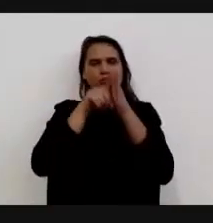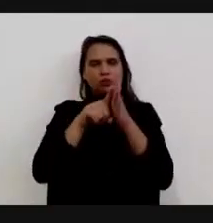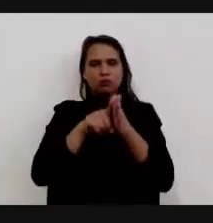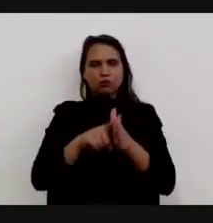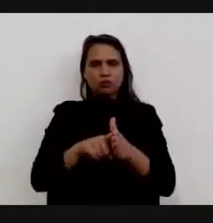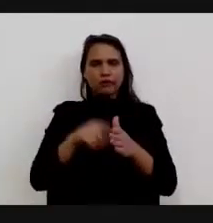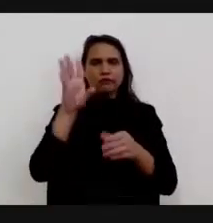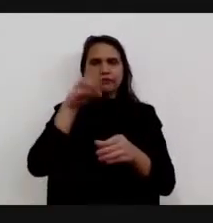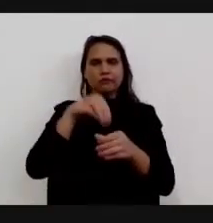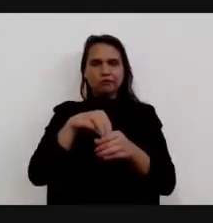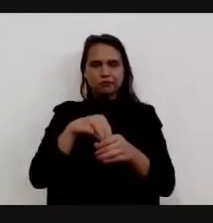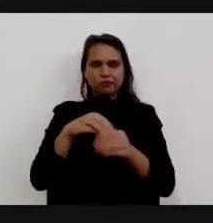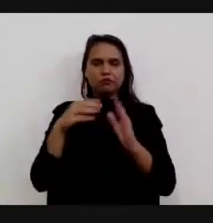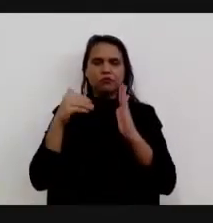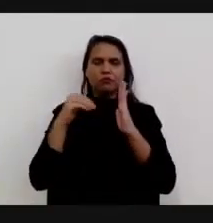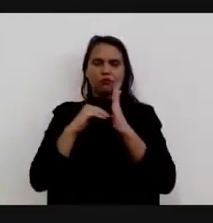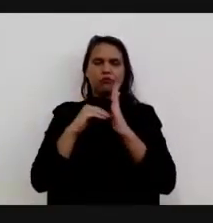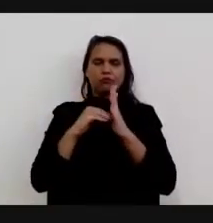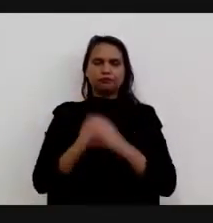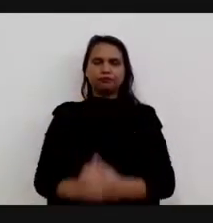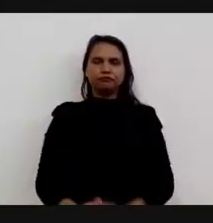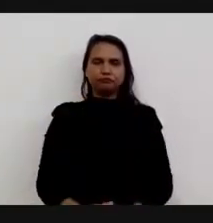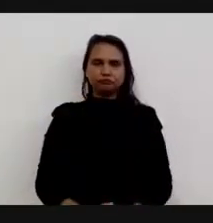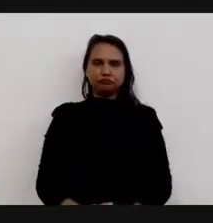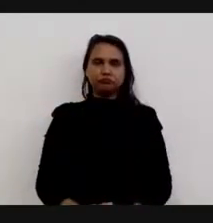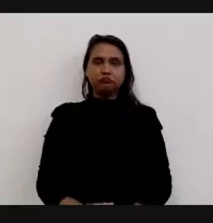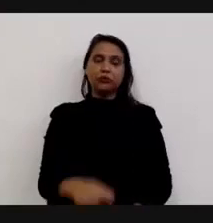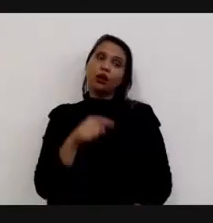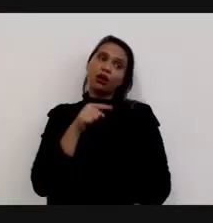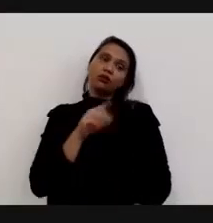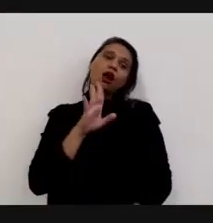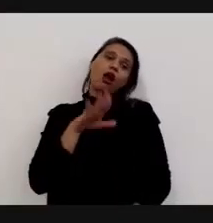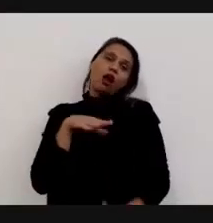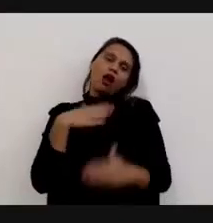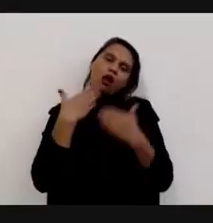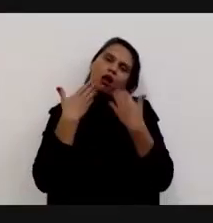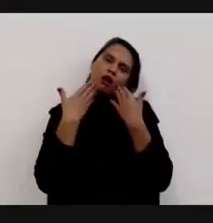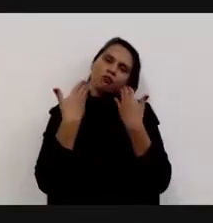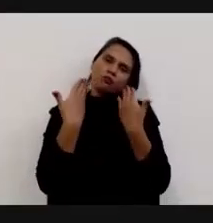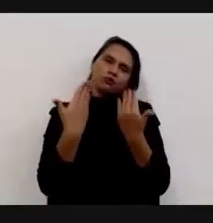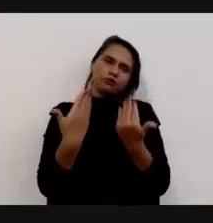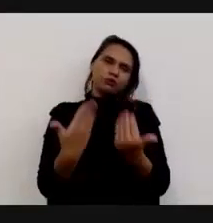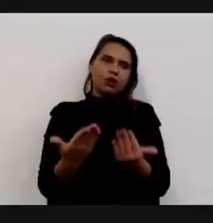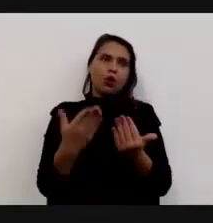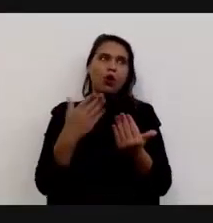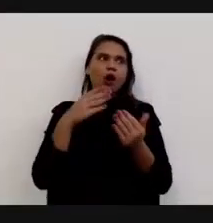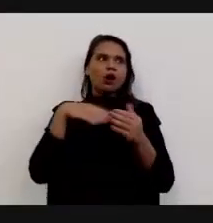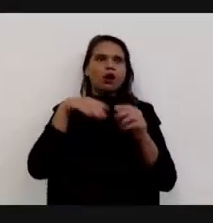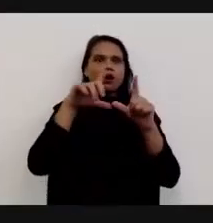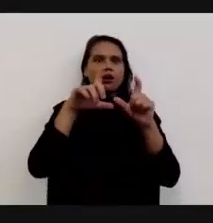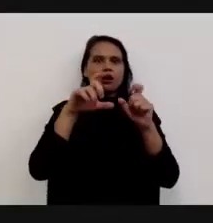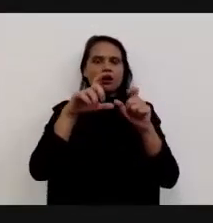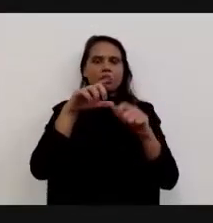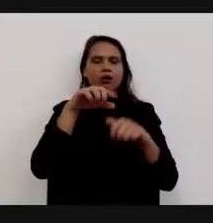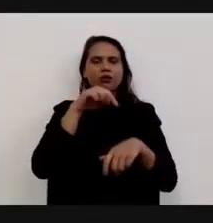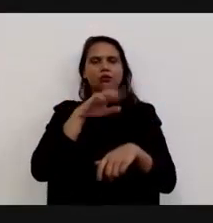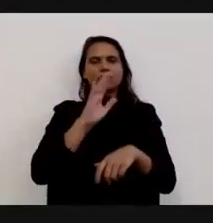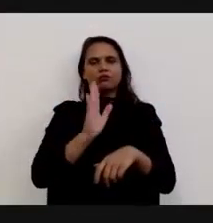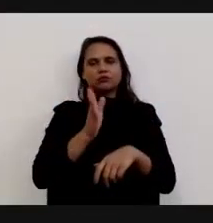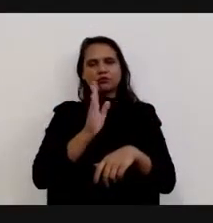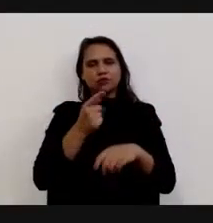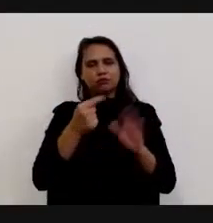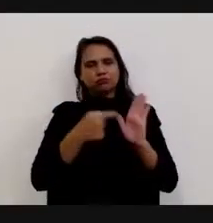da Câmara dos Deputados. Tá? Essa é a minha apresentação, o QR Code está aí para vocês